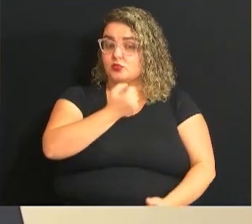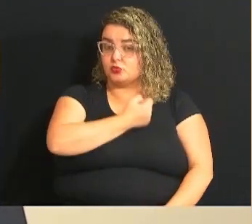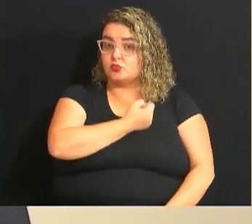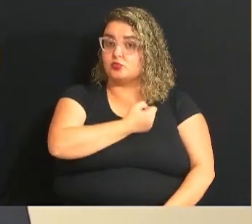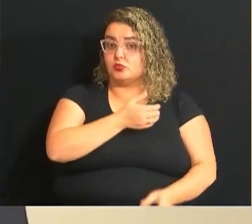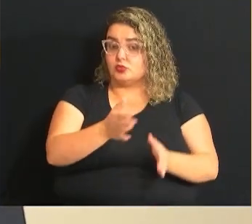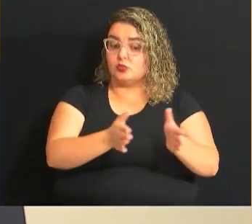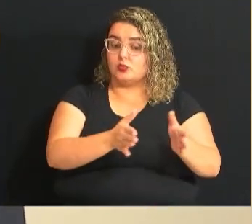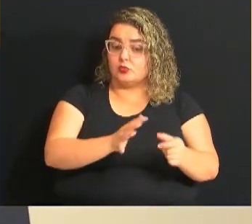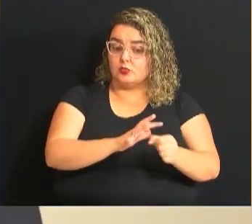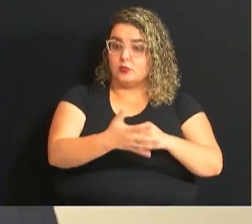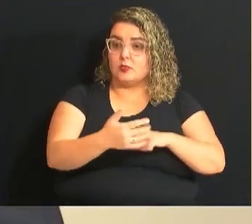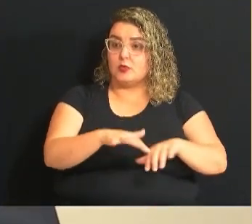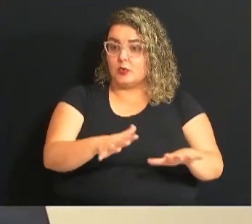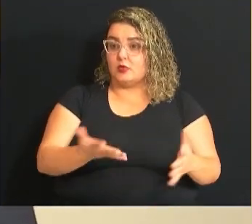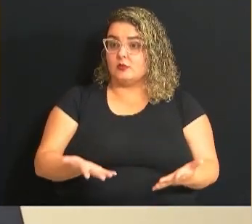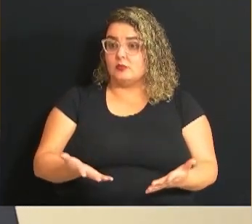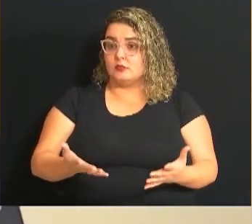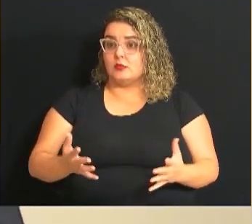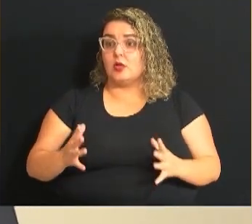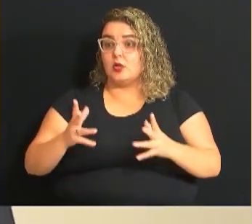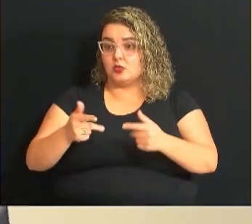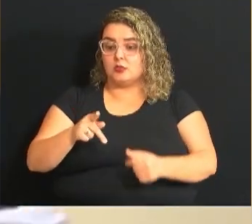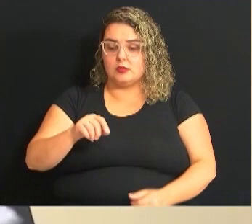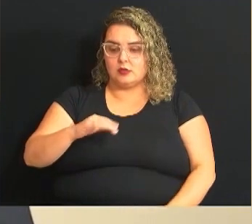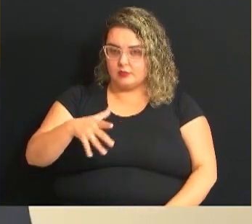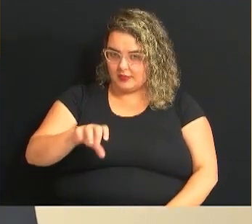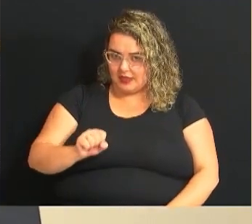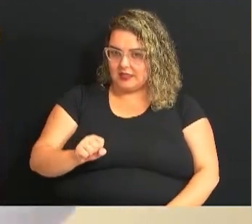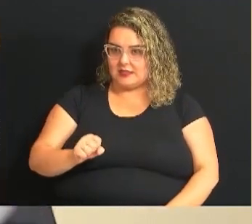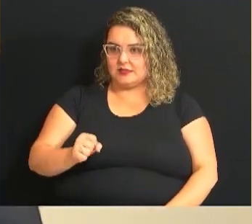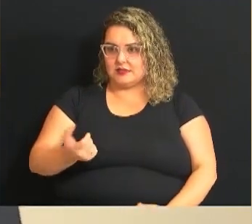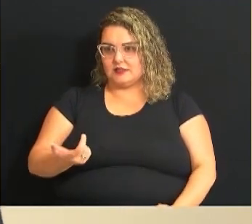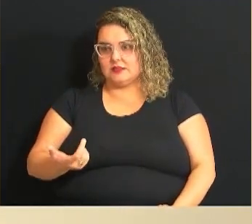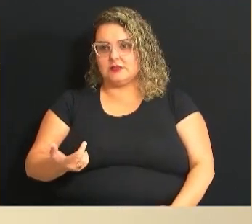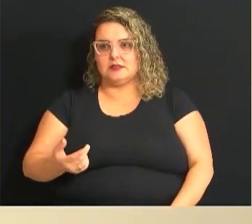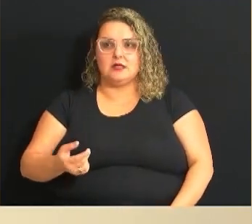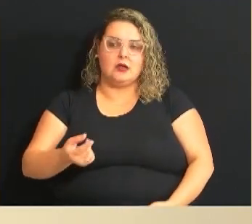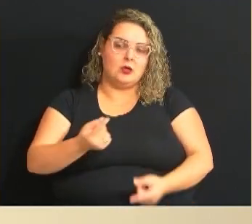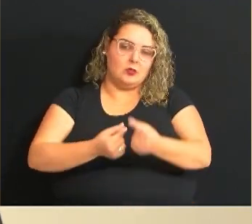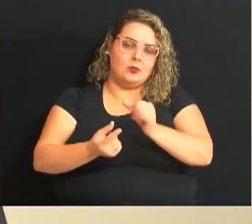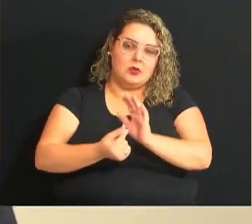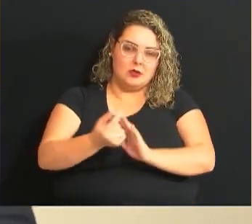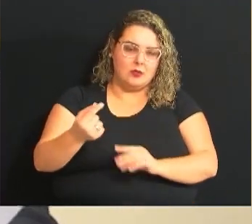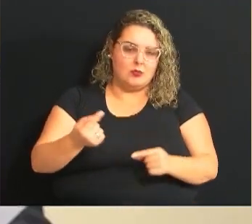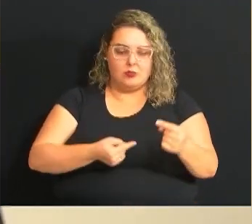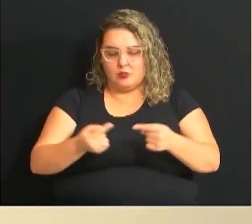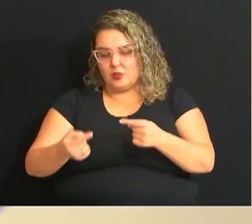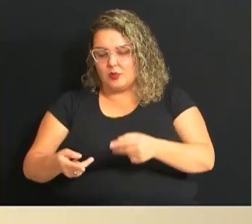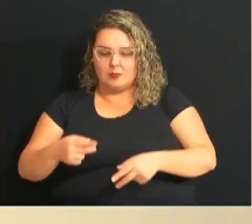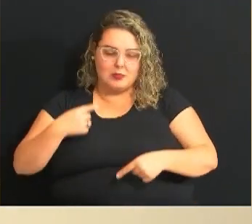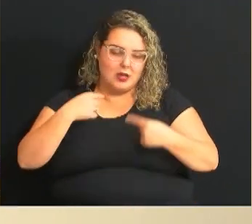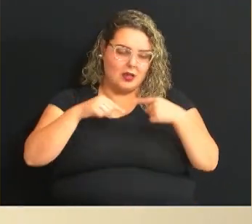da pandemia. Toda peça orçamentária ela gera crítica, polêmica, discussão,